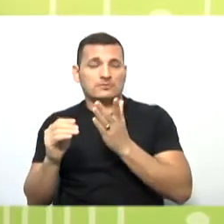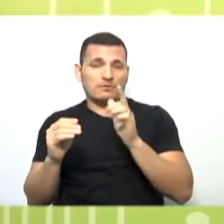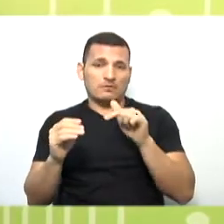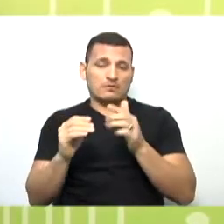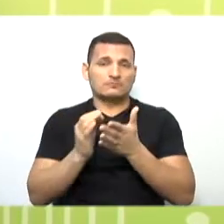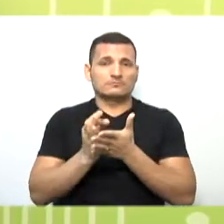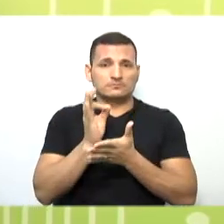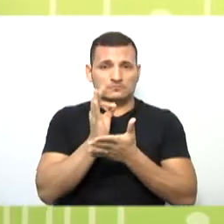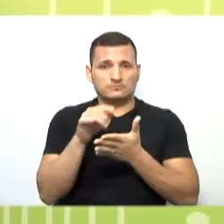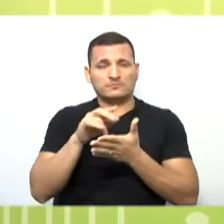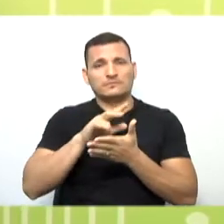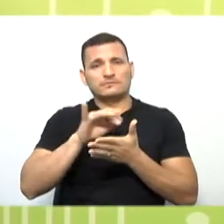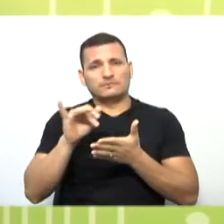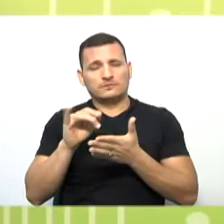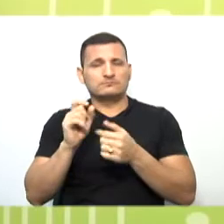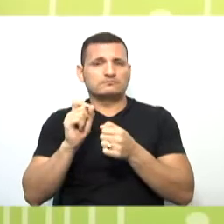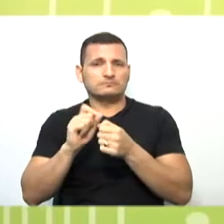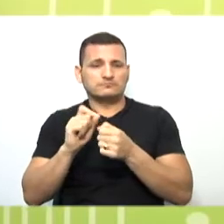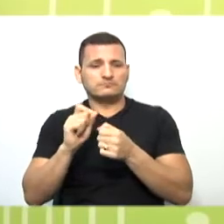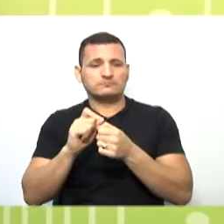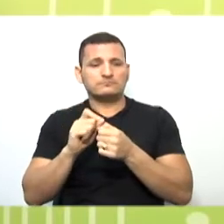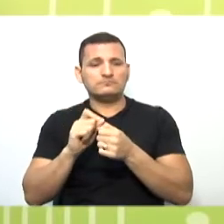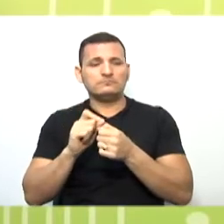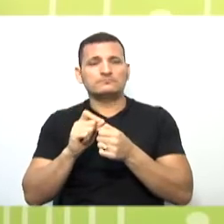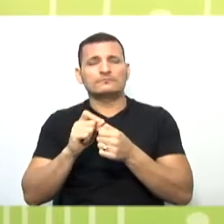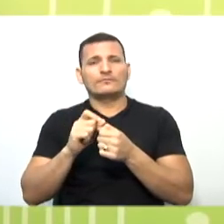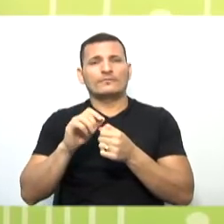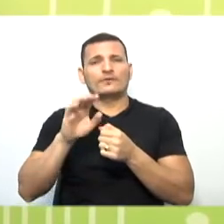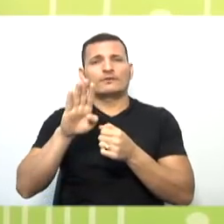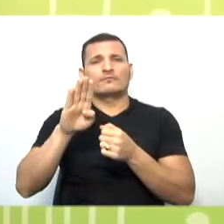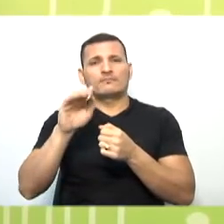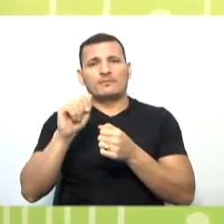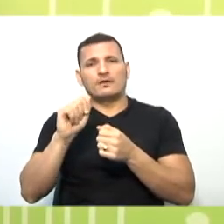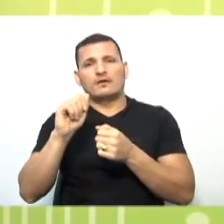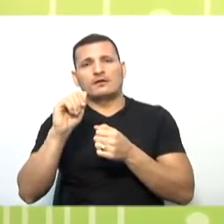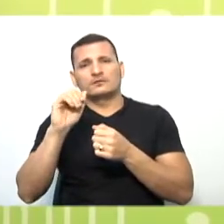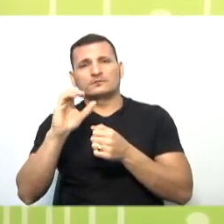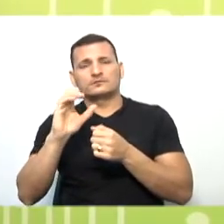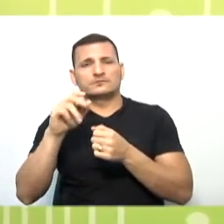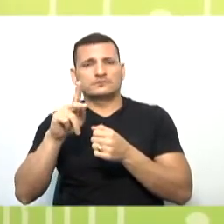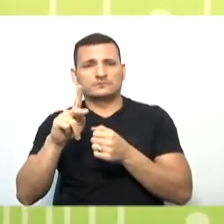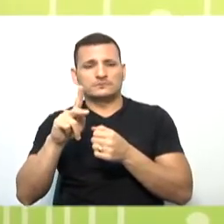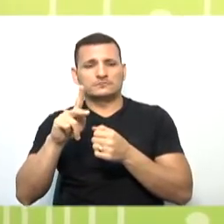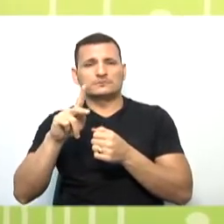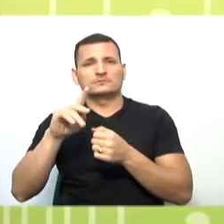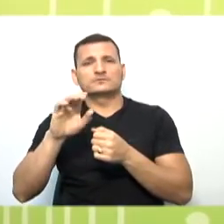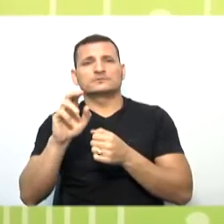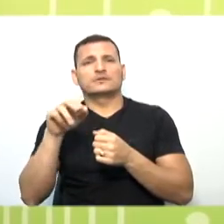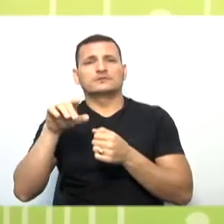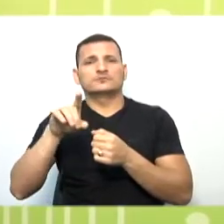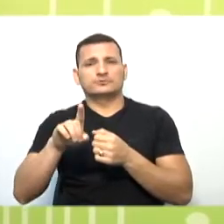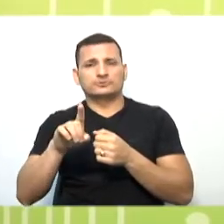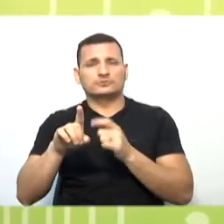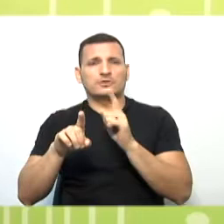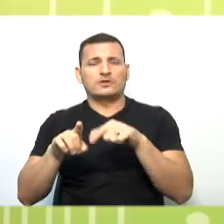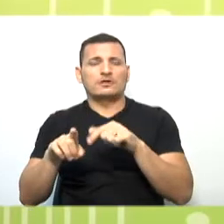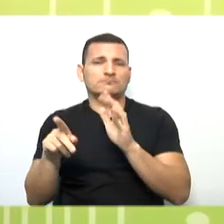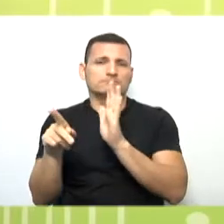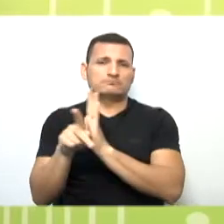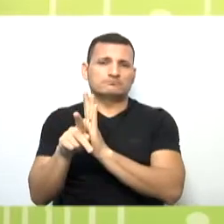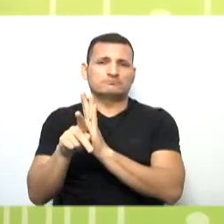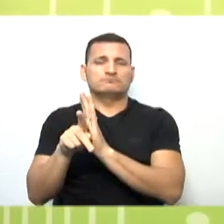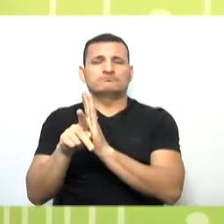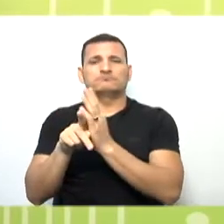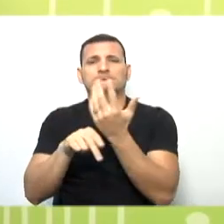o Java, que vai fazer essa parte do back-end, ou seja, back-end, que é o servidor, é o